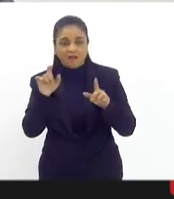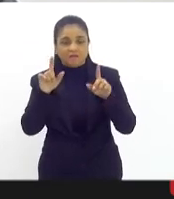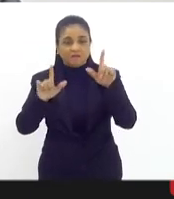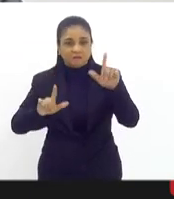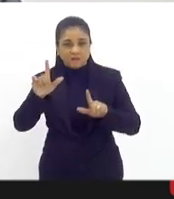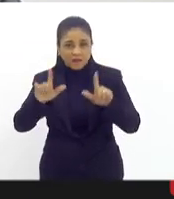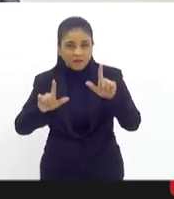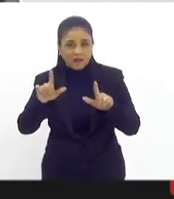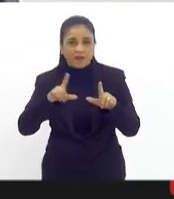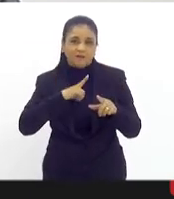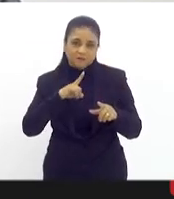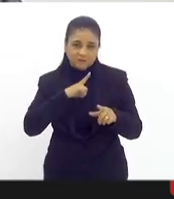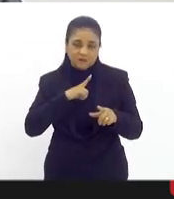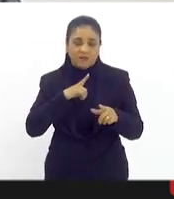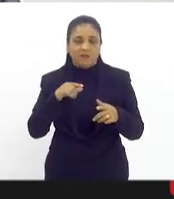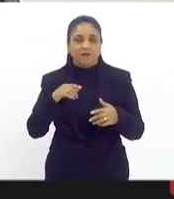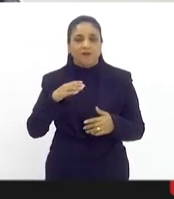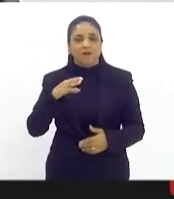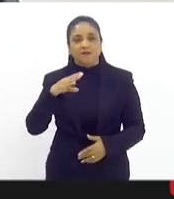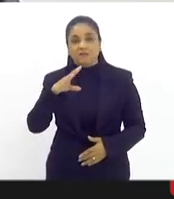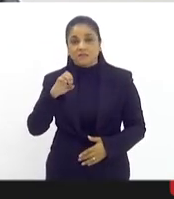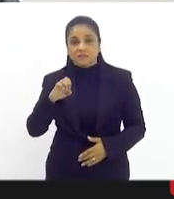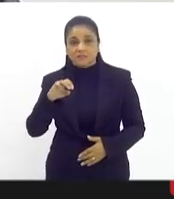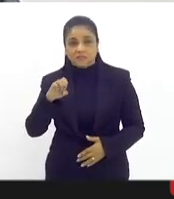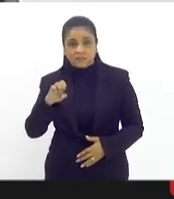nós, da SECOM, né?